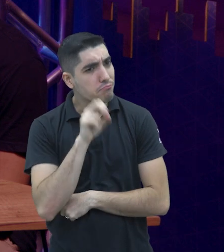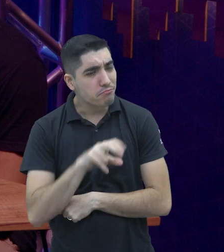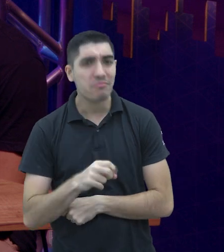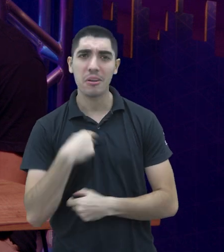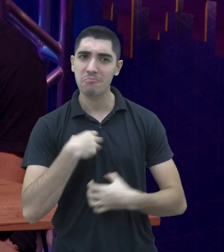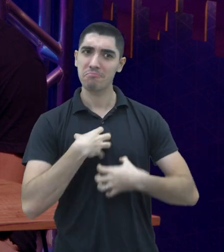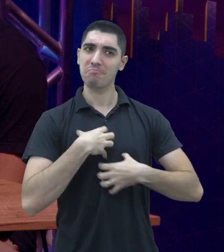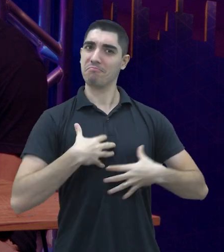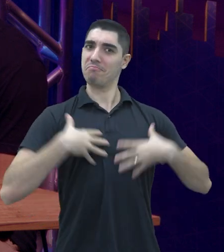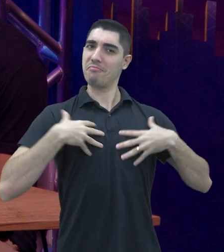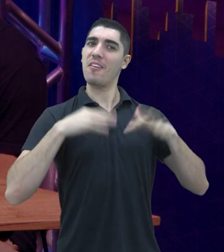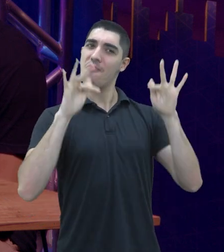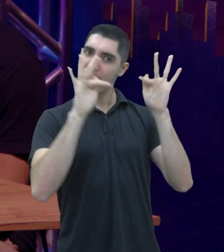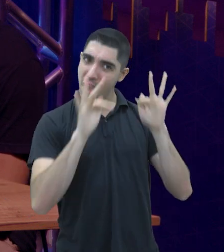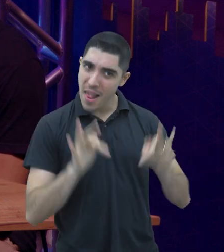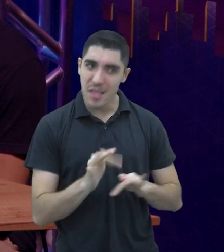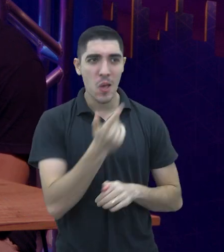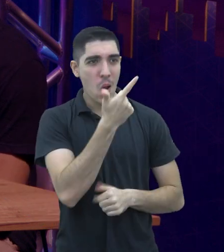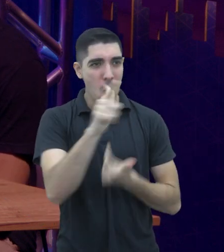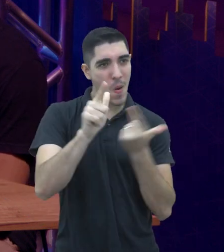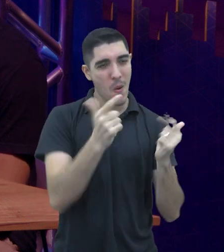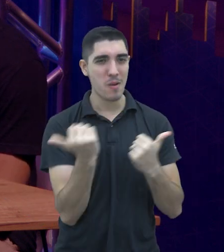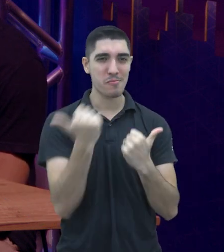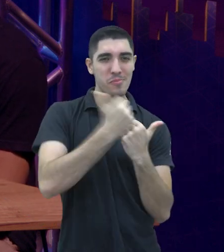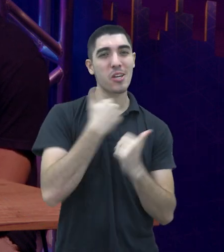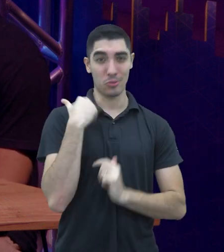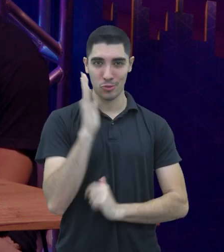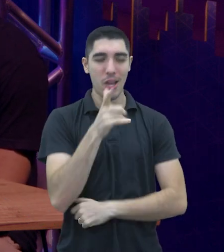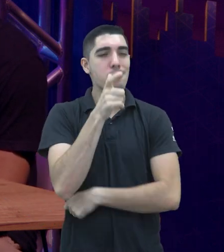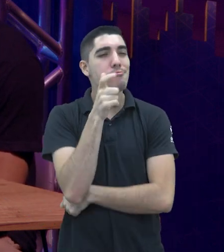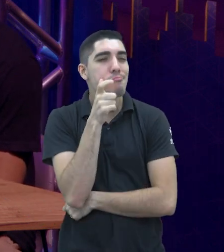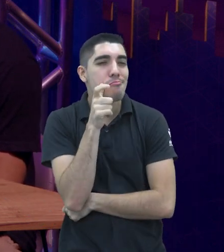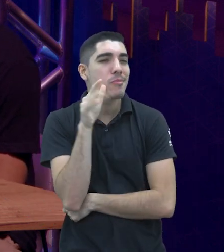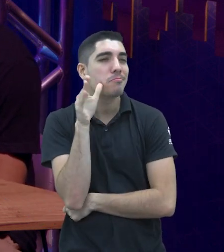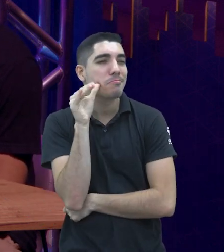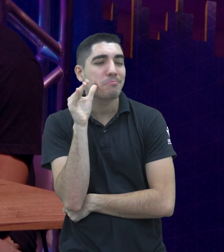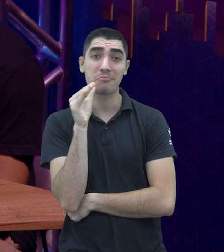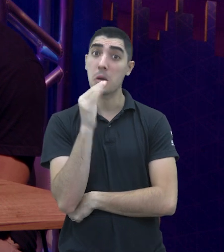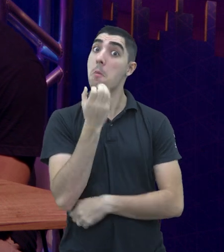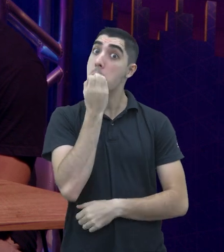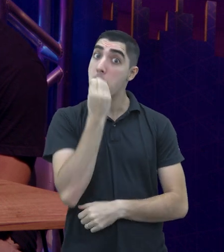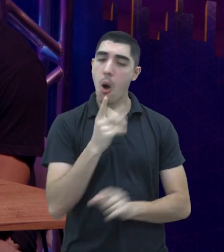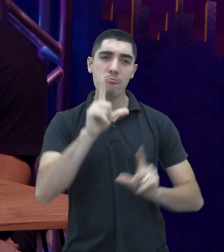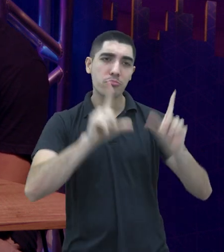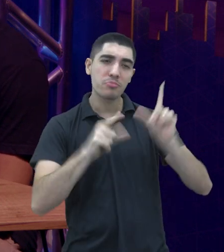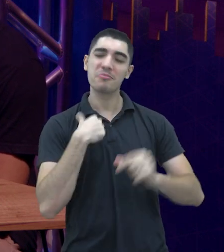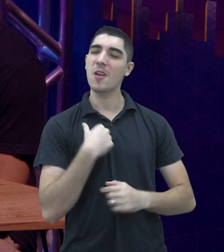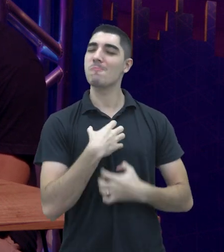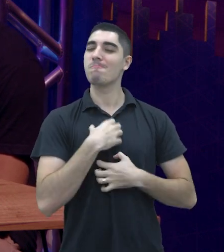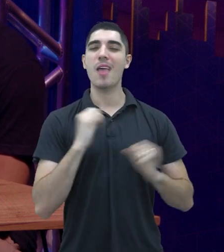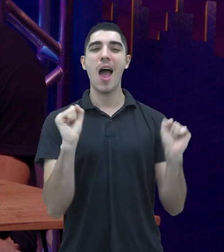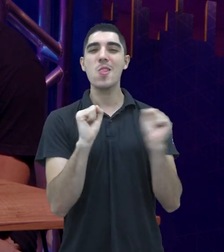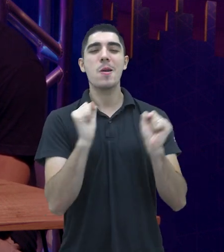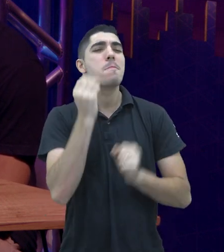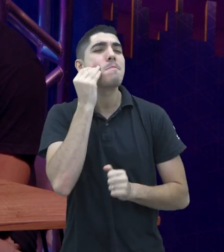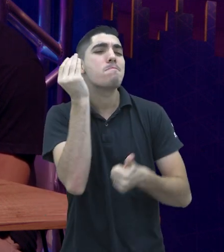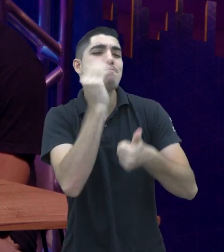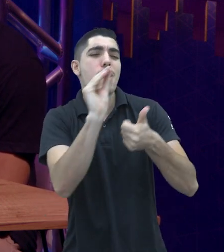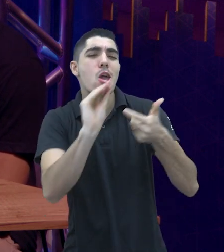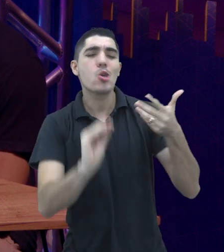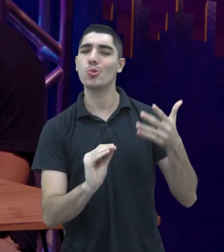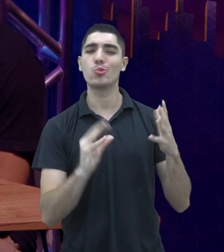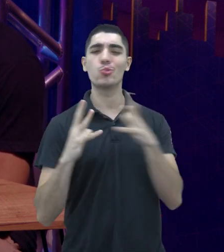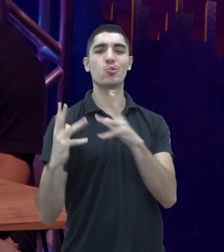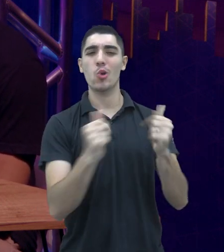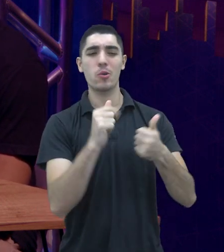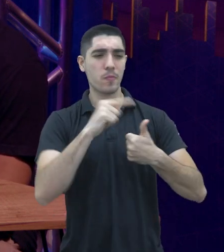muito feliz, na verdade, de ver todo mundo que passou por aqui, de assistir os episódios. Ficaram todos muito bons. Eu adorei muito. Um beijão pra